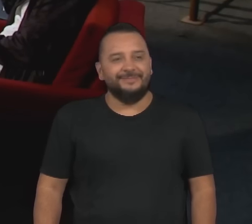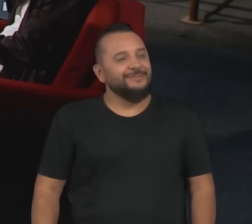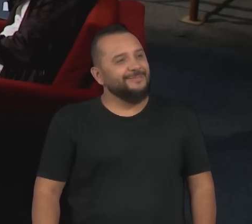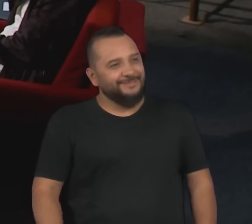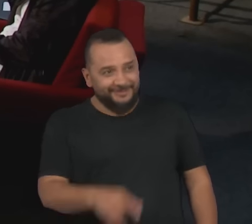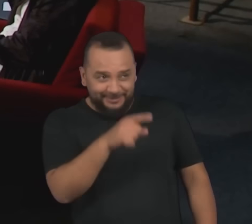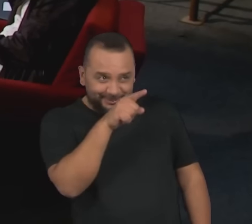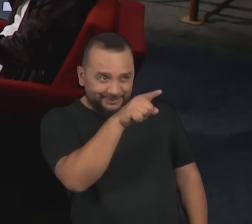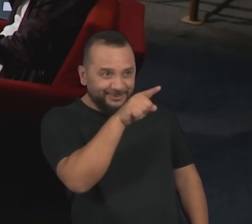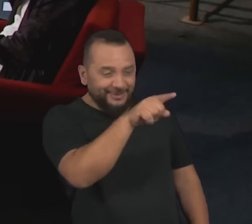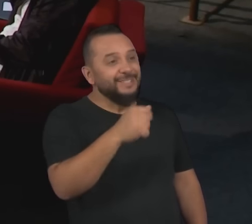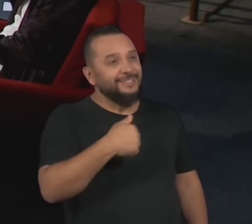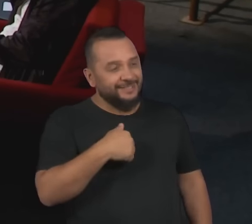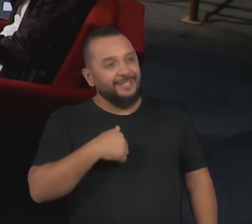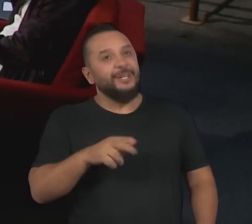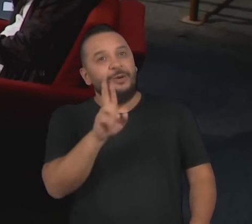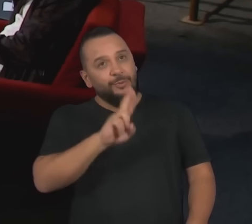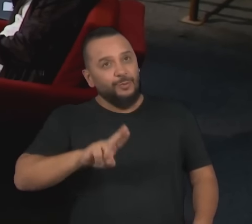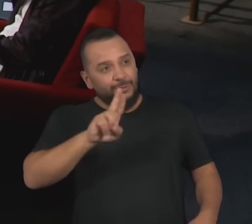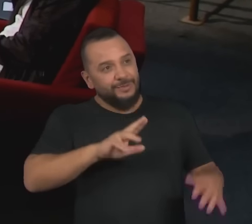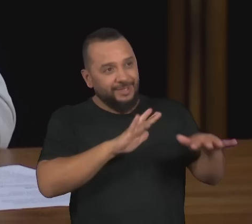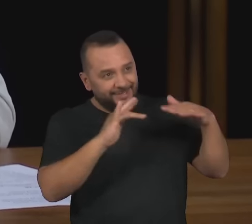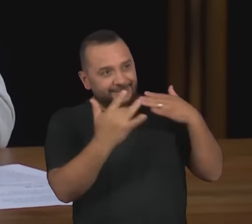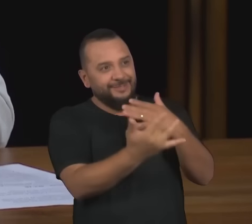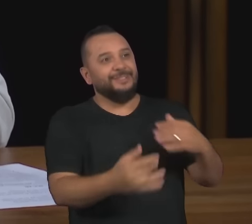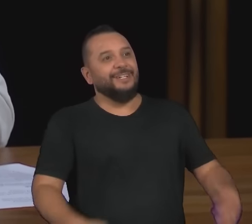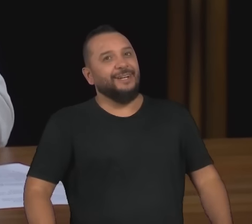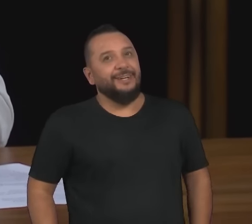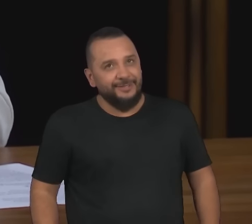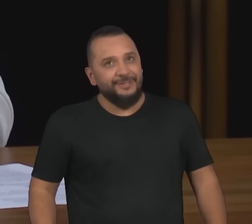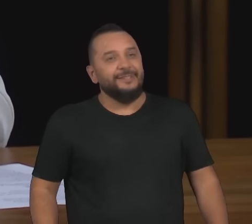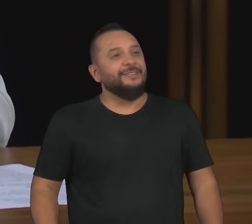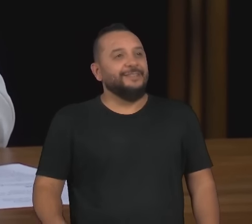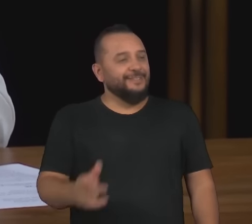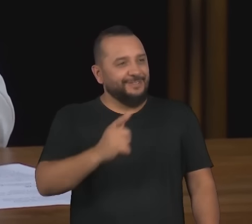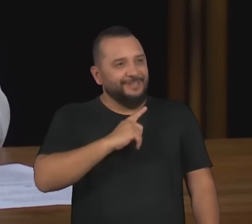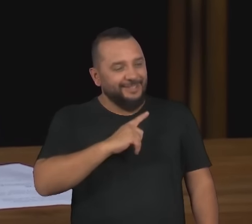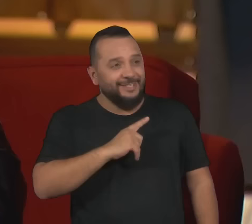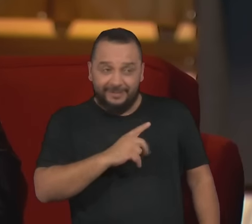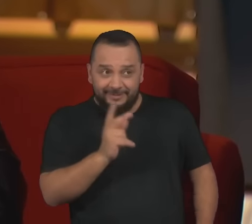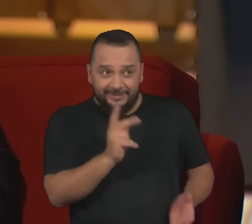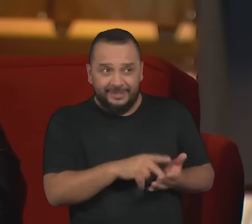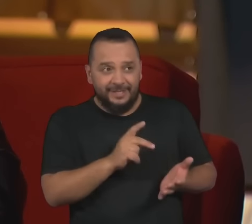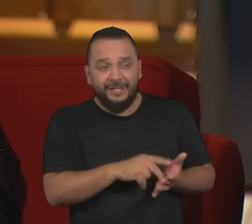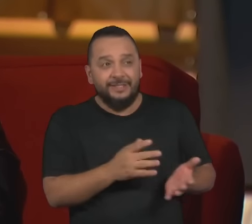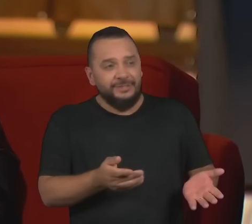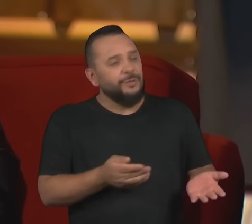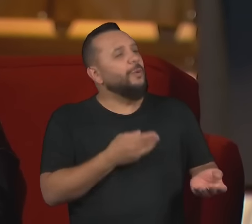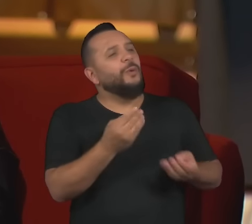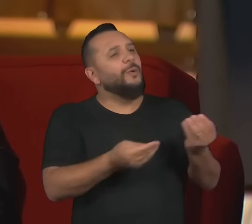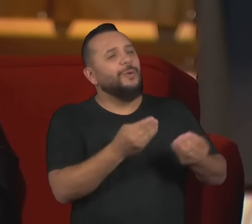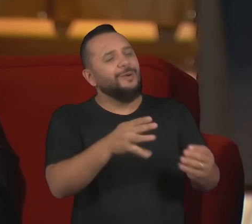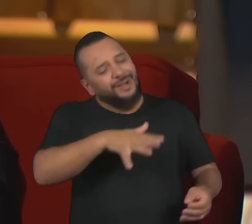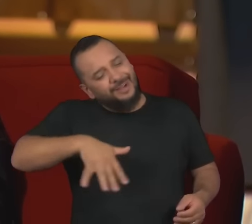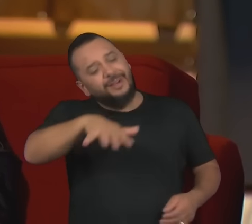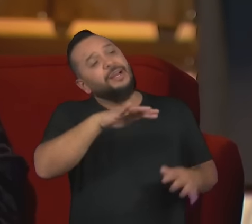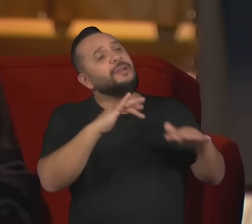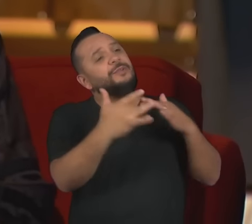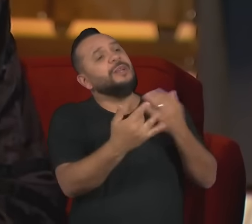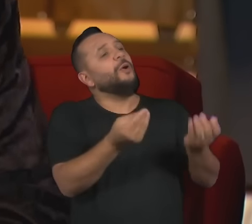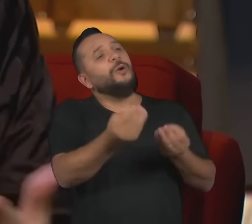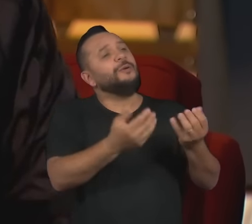Você usa muito bem as redes sociais, Skylar. É você mesmo? Sou eu mesmo. É mesmo? Sou eu mesmo. Que universo é esse? Como é que você está